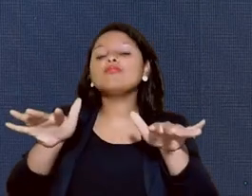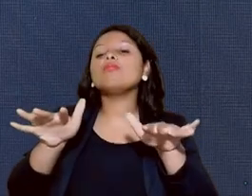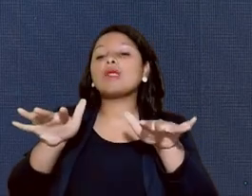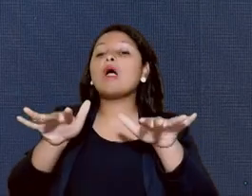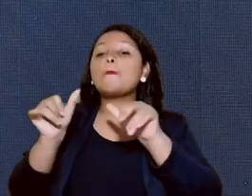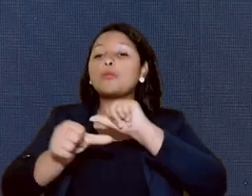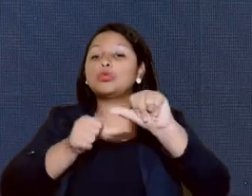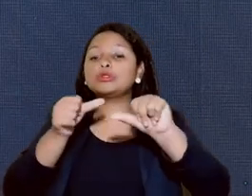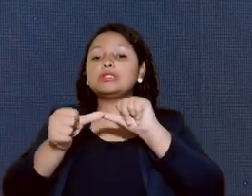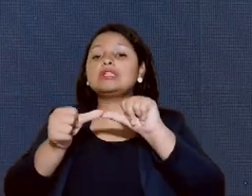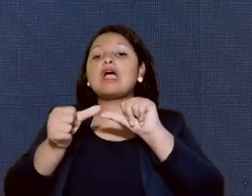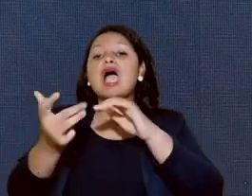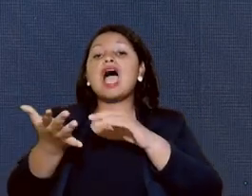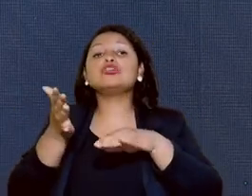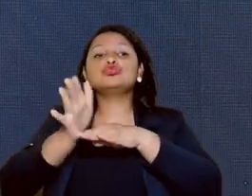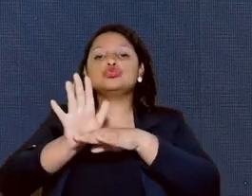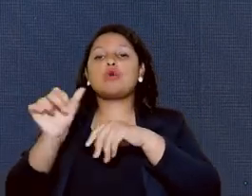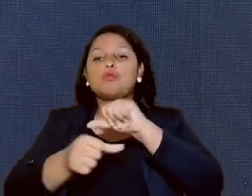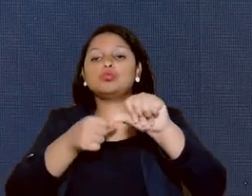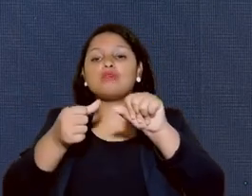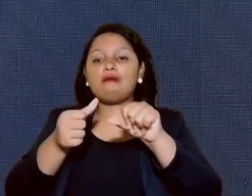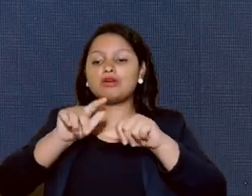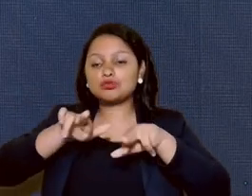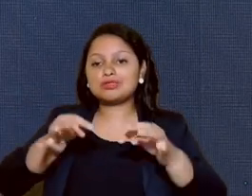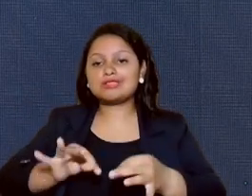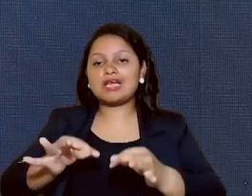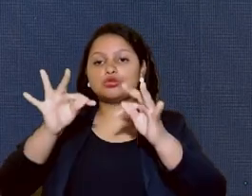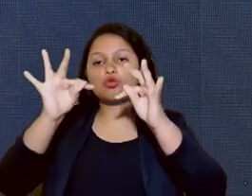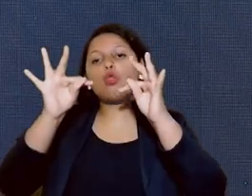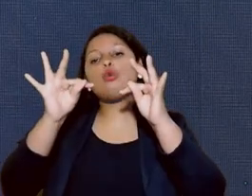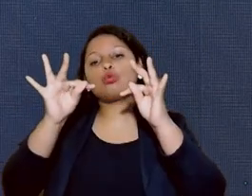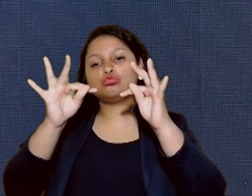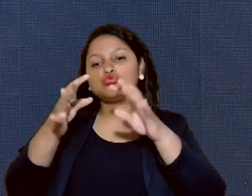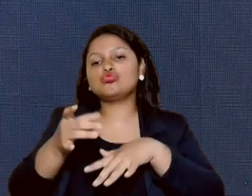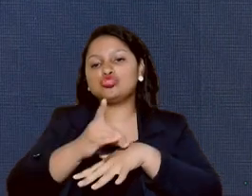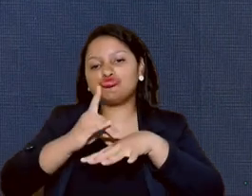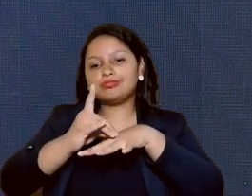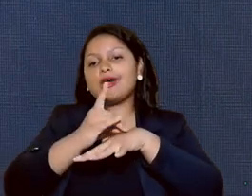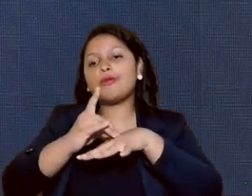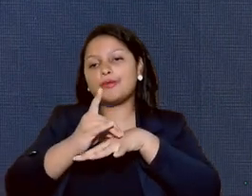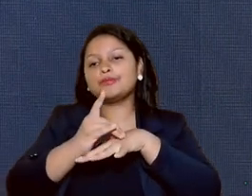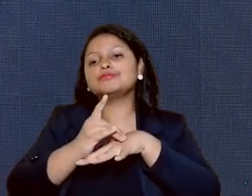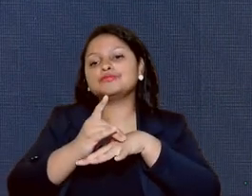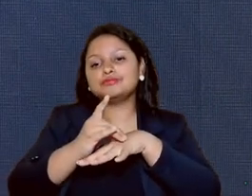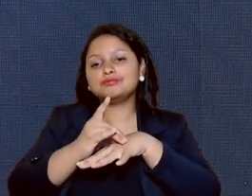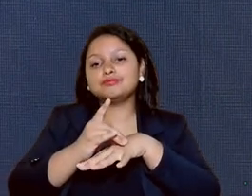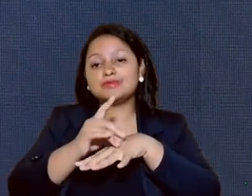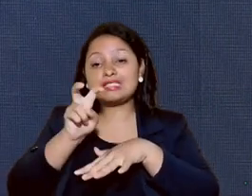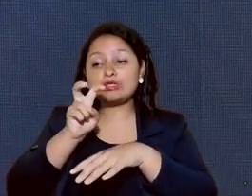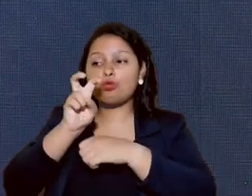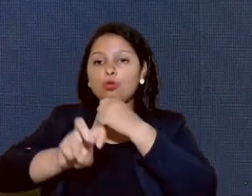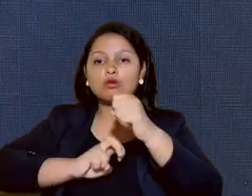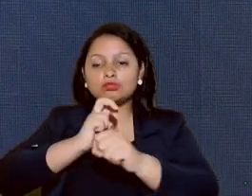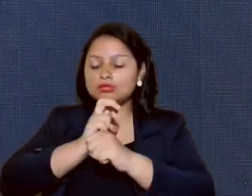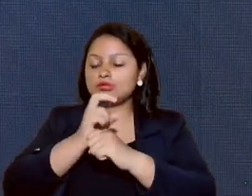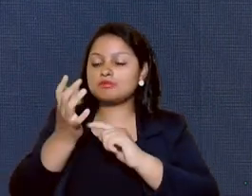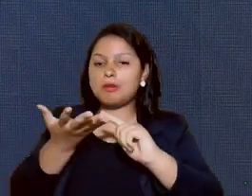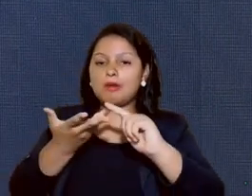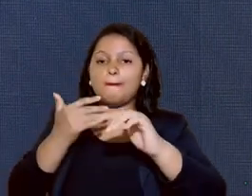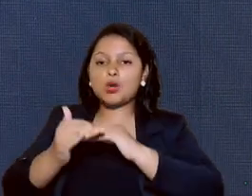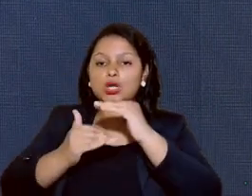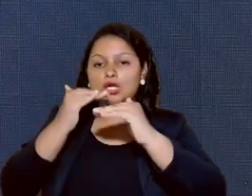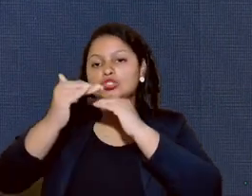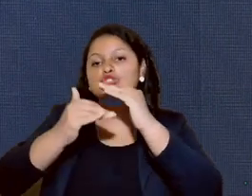já iriam acontecer Talvez num prazo mais longo mas então Acho que muita coisa já aconteceu nos últimos cinco anos eu acho que a agenda para os próximos